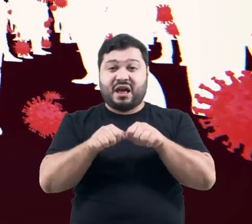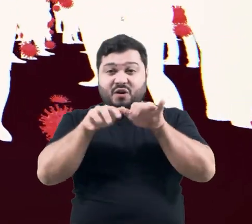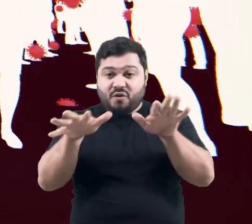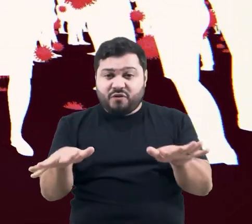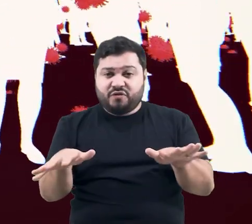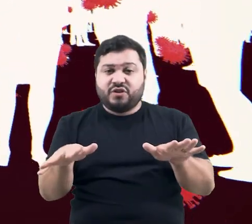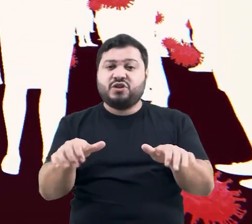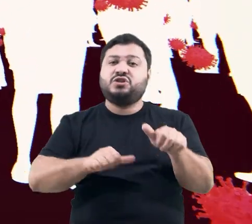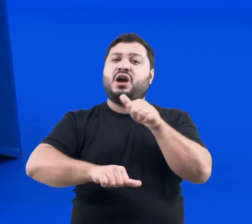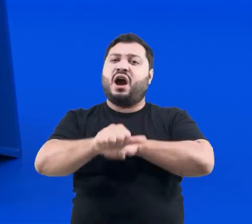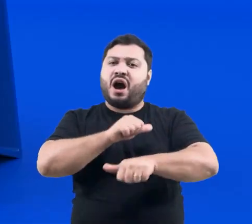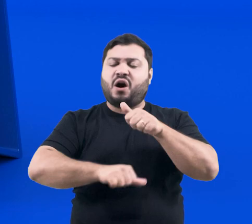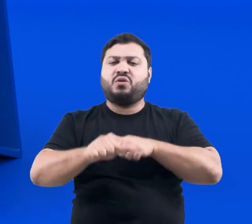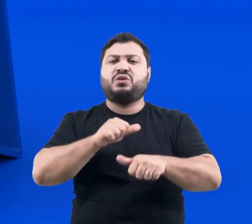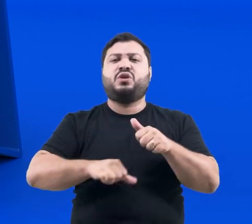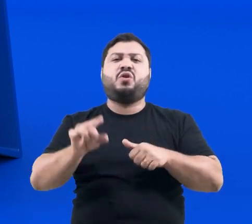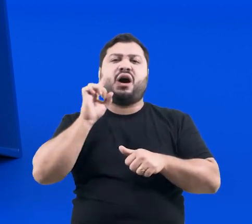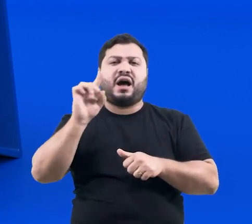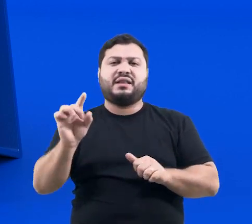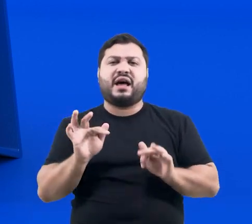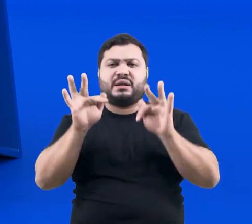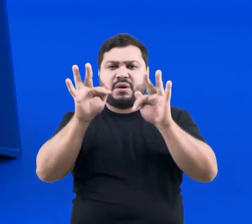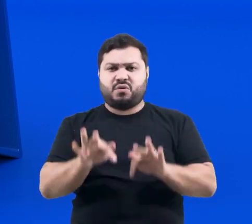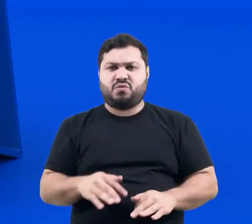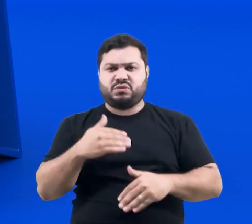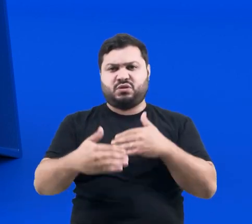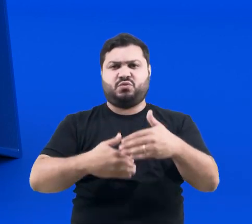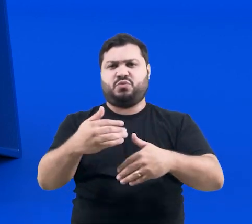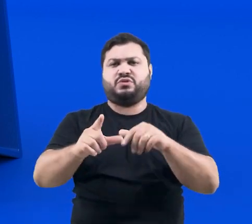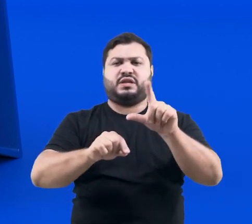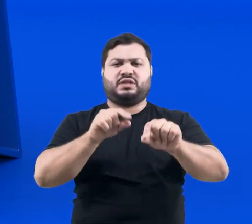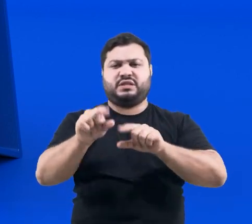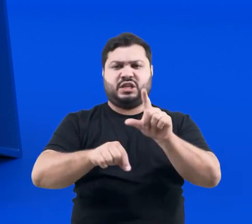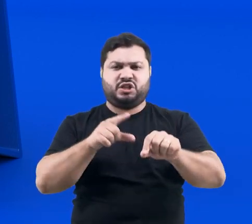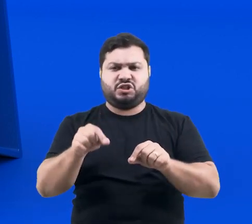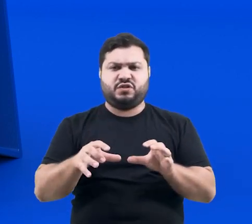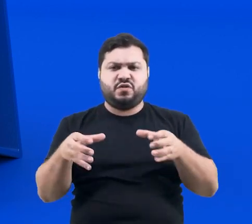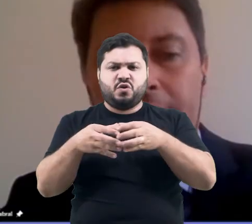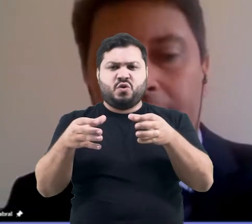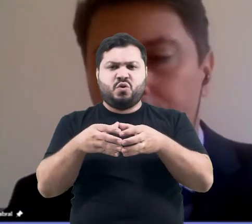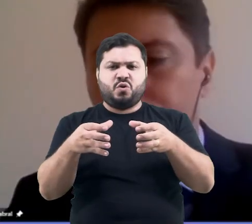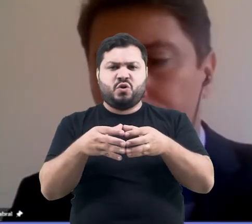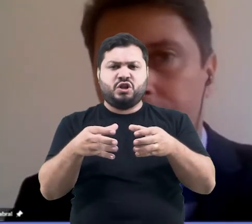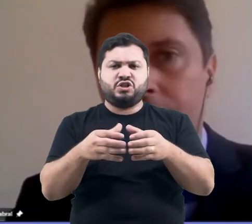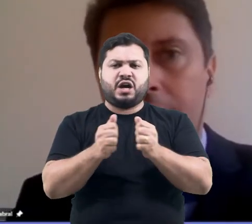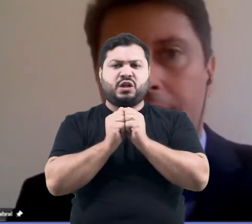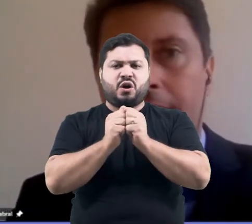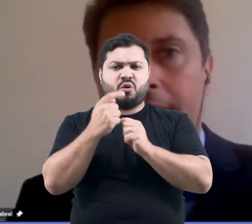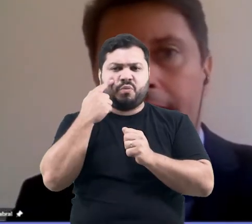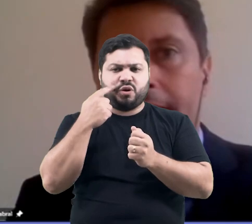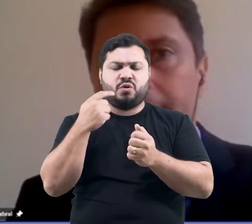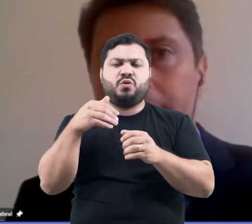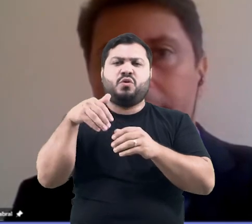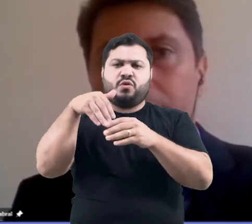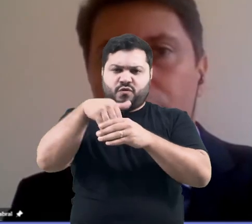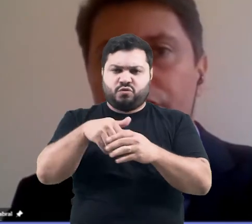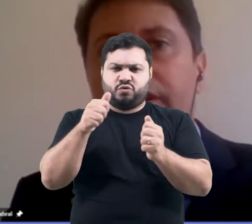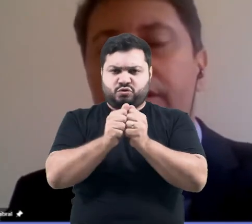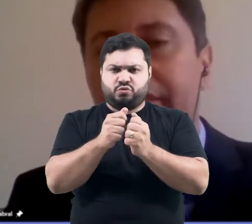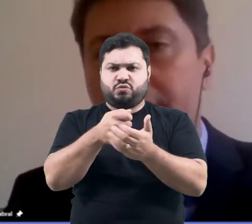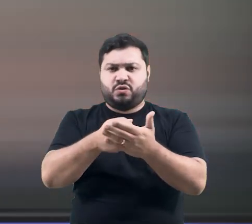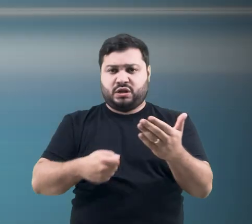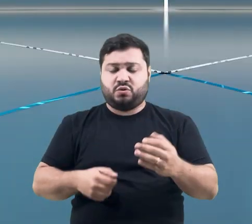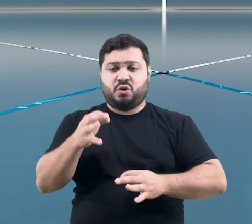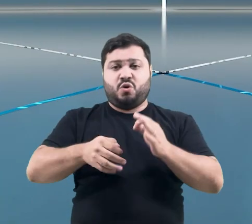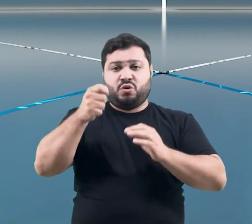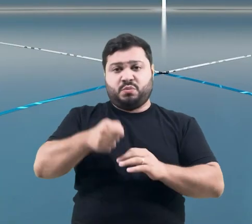pela Covid-19 alterou a data para a conclusão do processo seletivo. O colegiado acompanhou o voto do